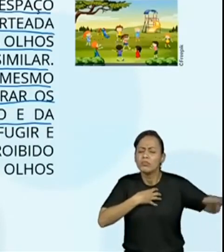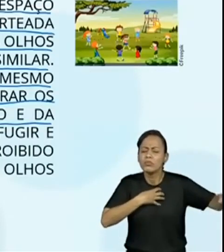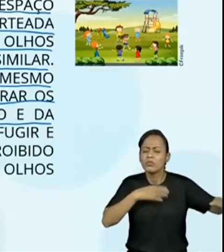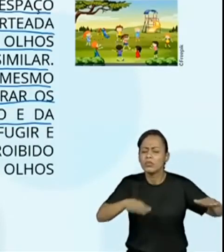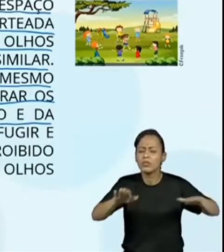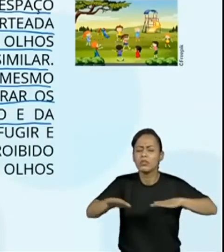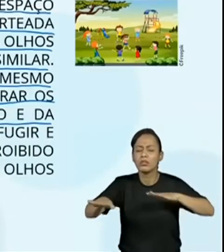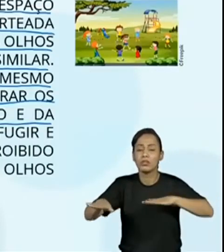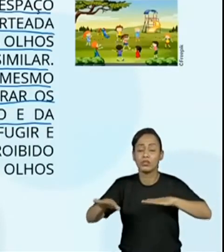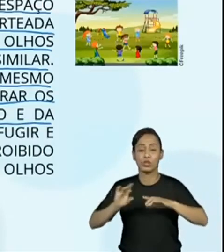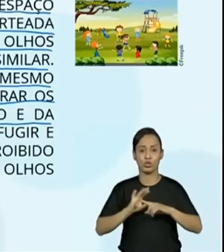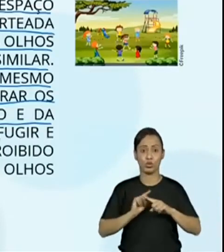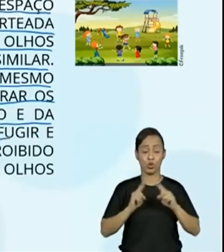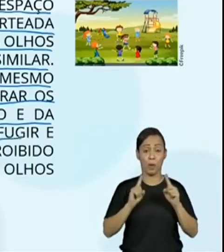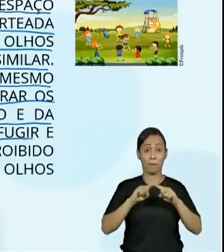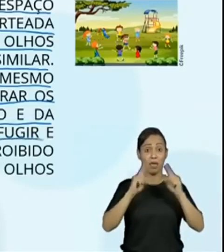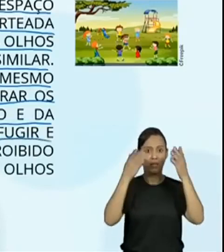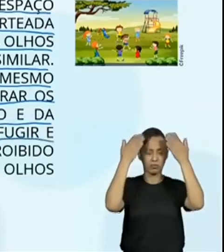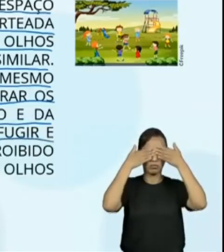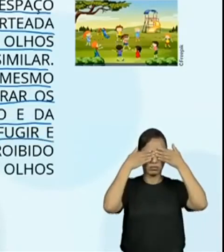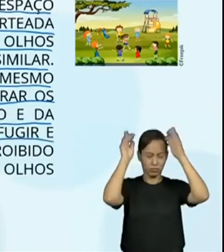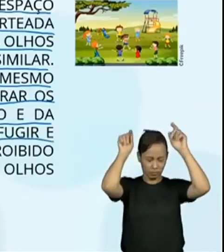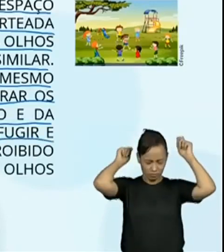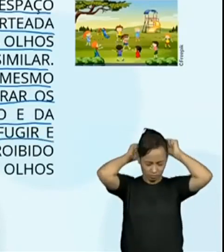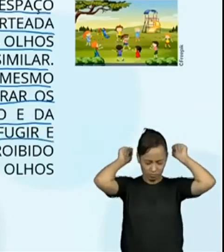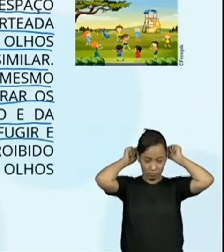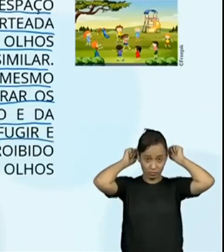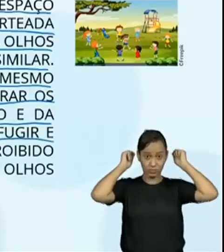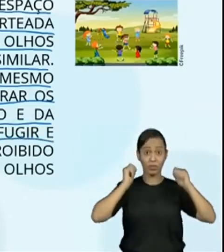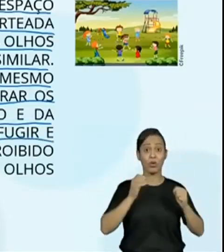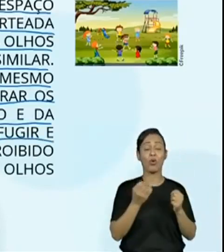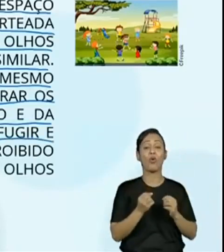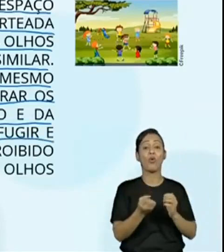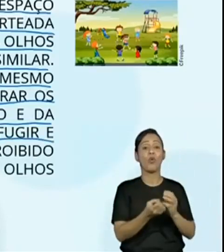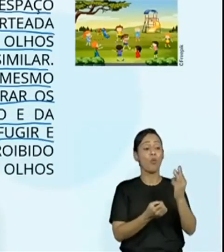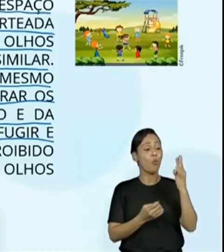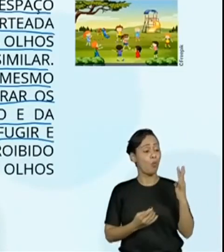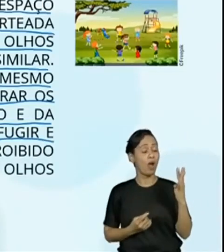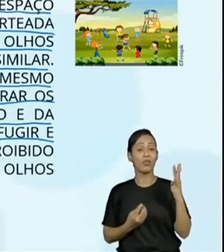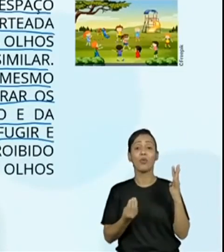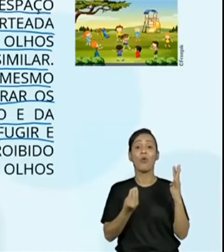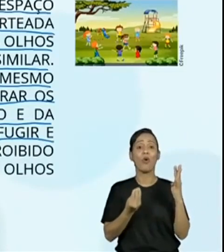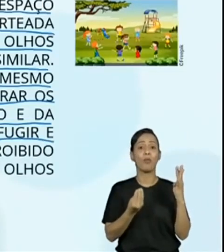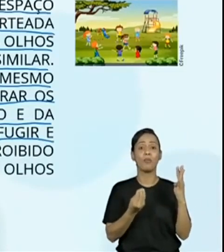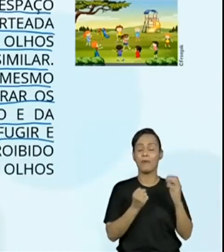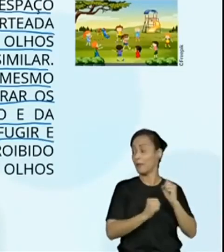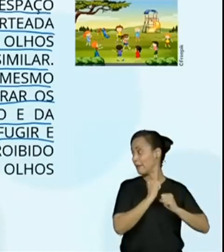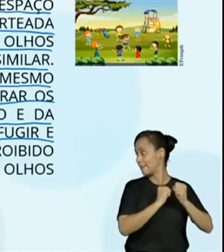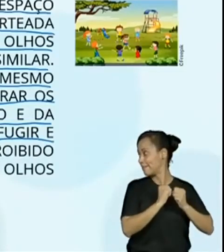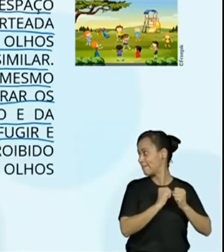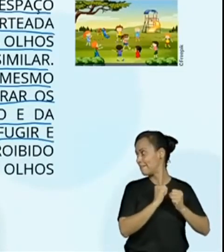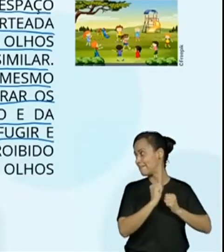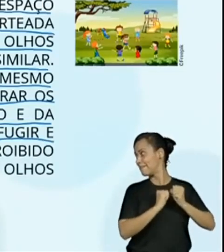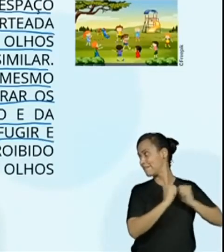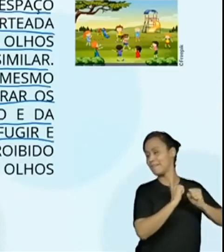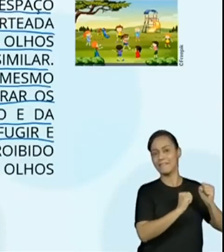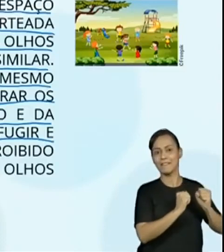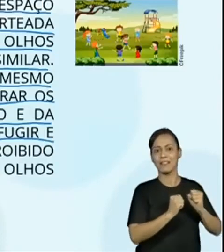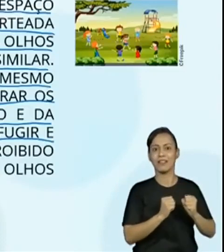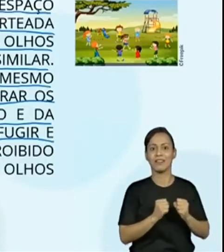demais participantes, cabe fugir e tentar confundir o